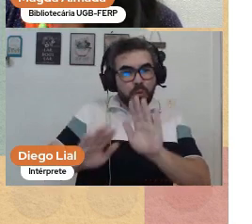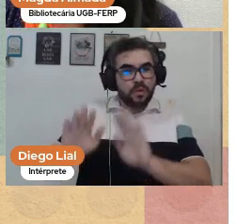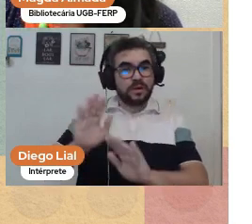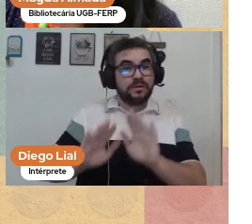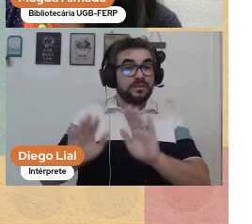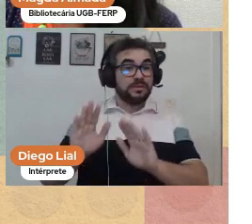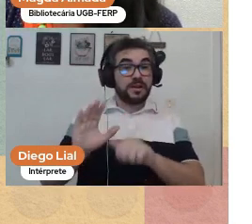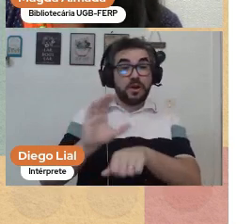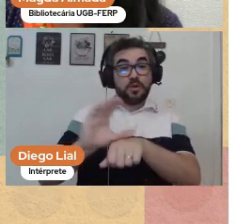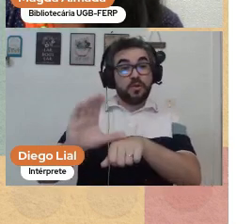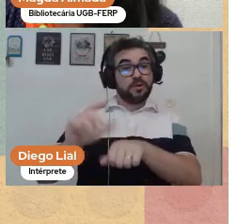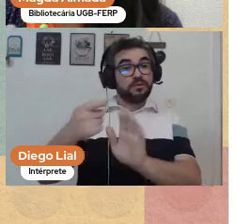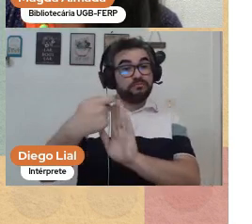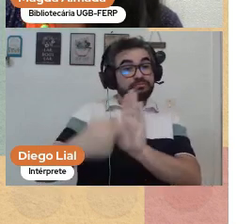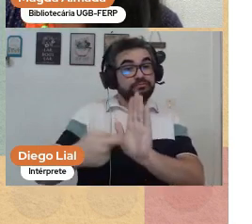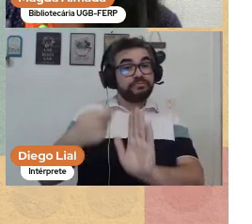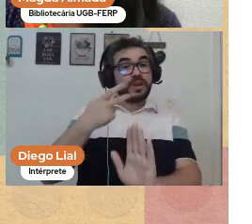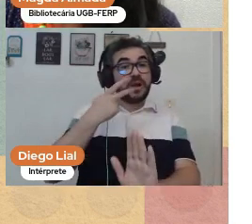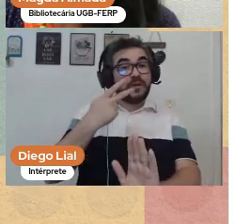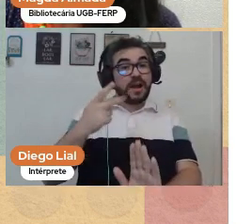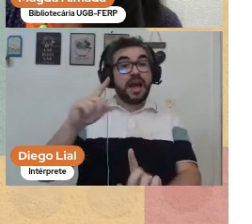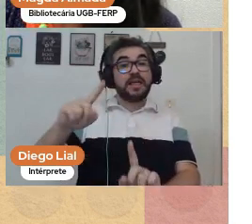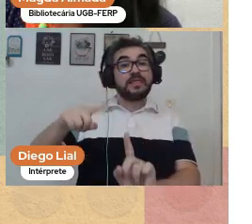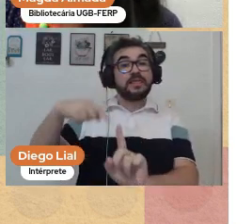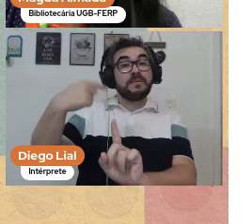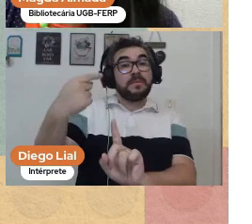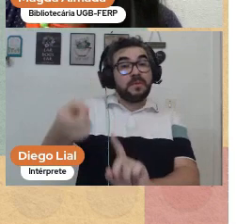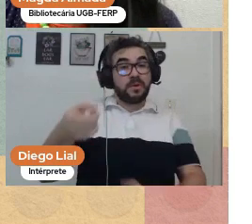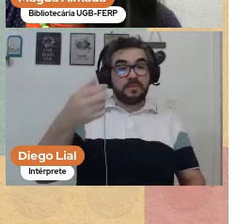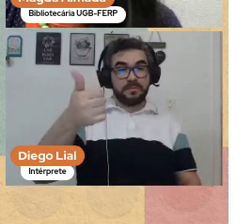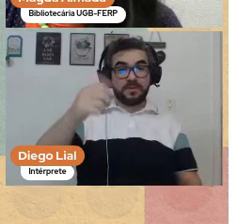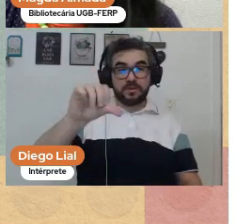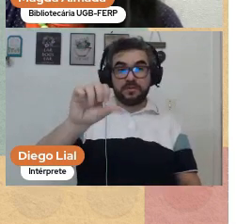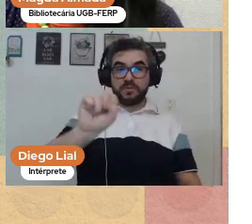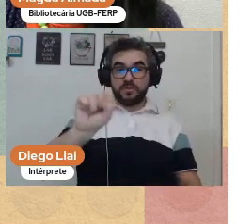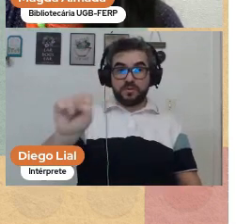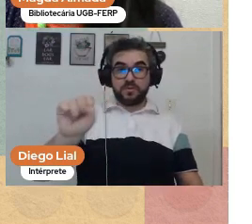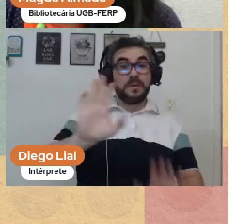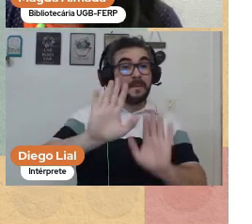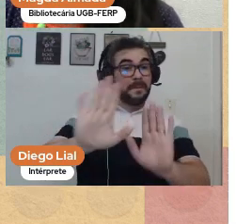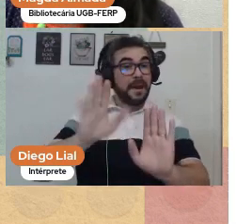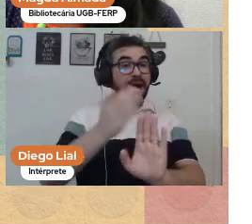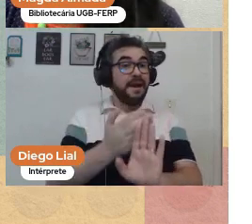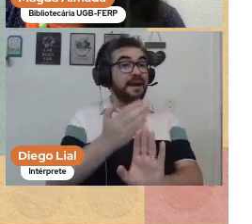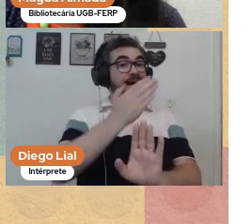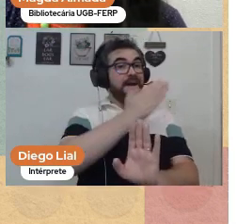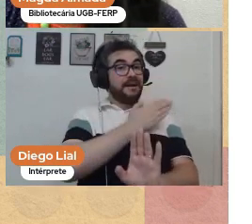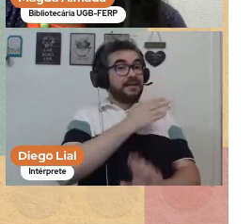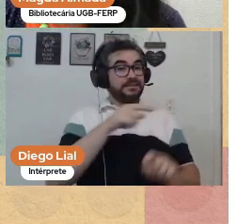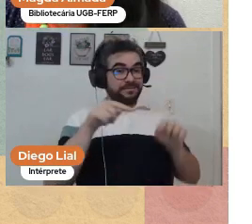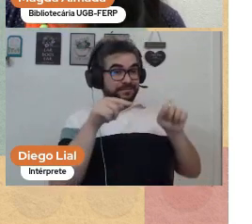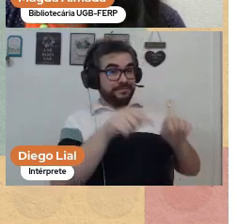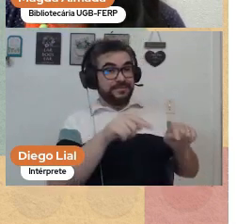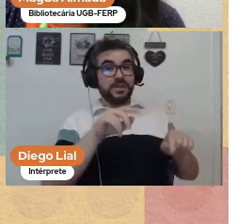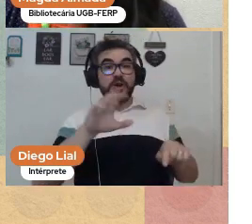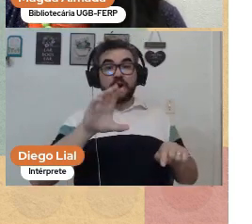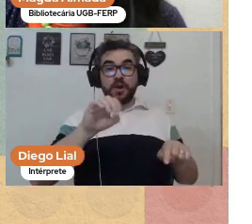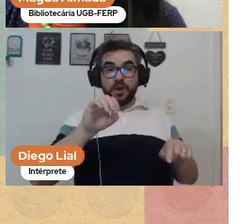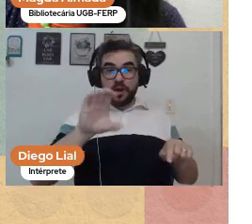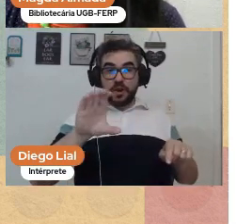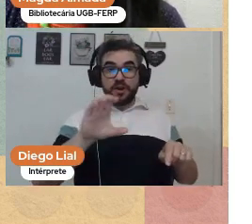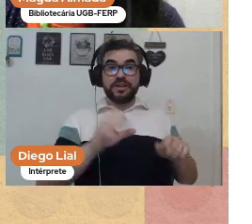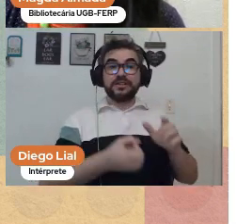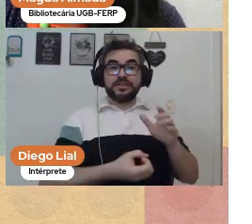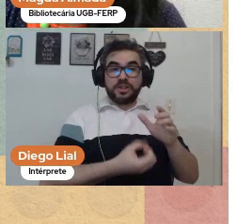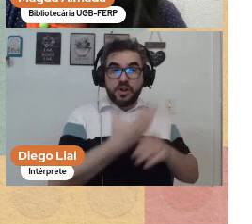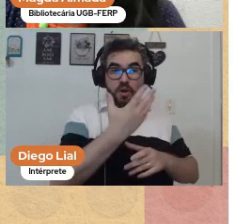de já tomar se apropriar das suas práticas. Então, essas datas, assim, eu vou, às vezes, mencionar